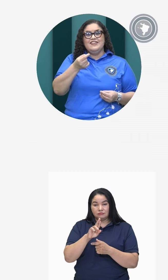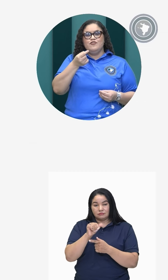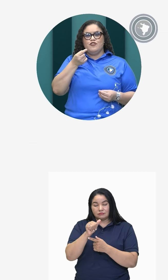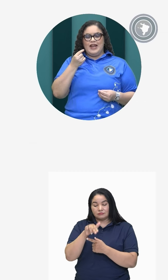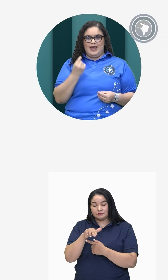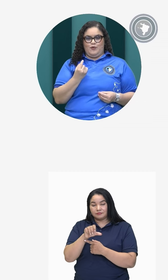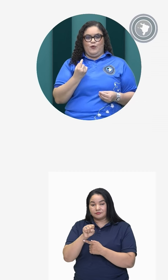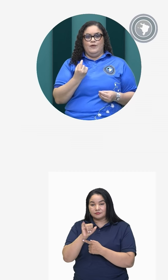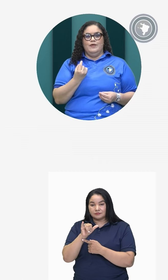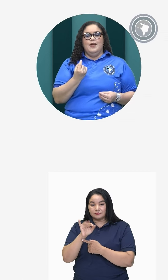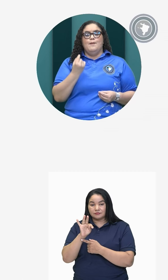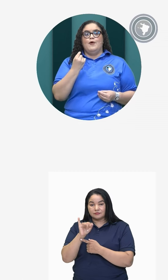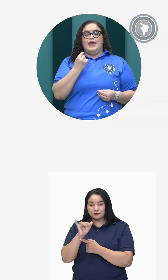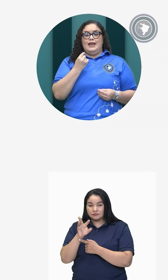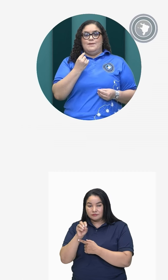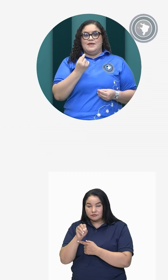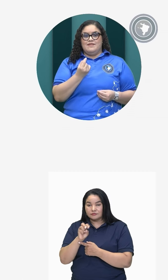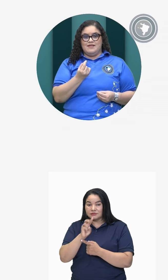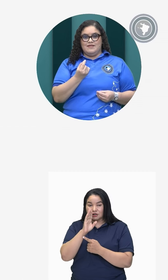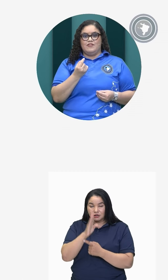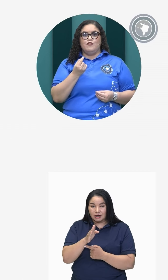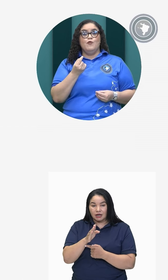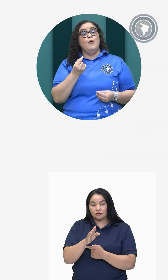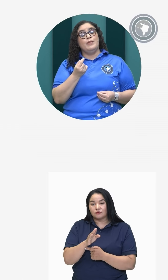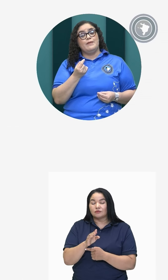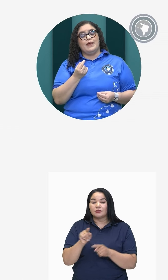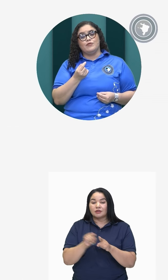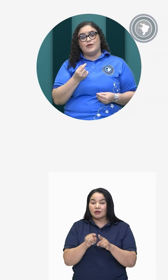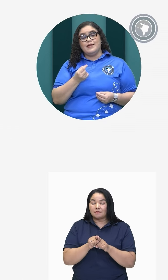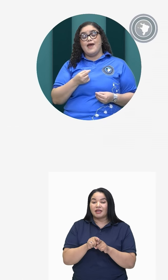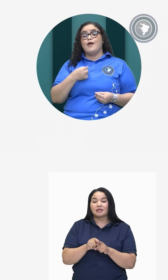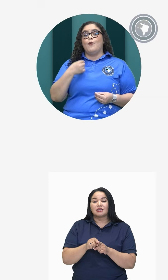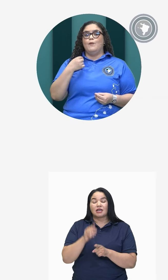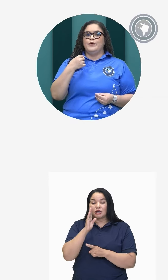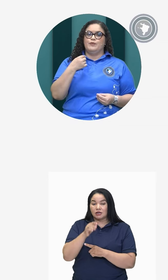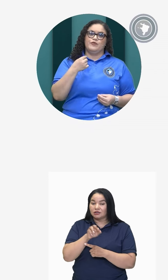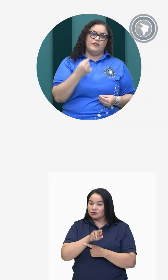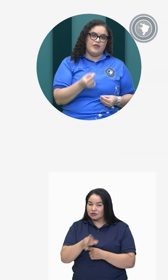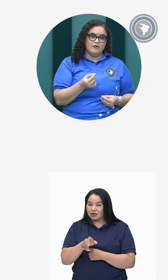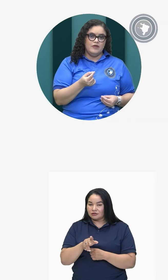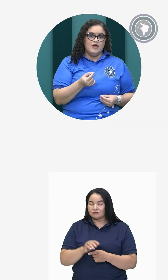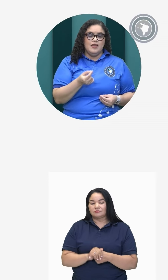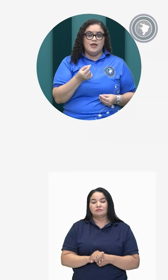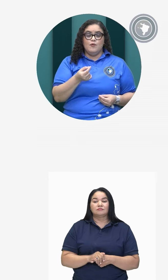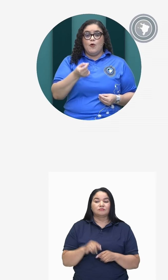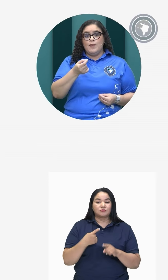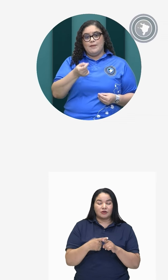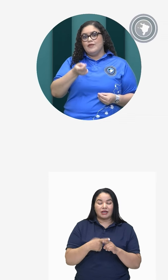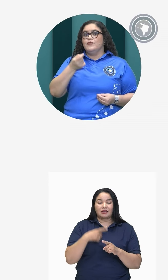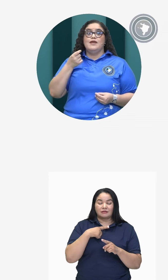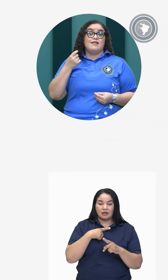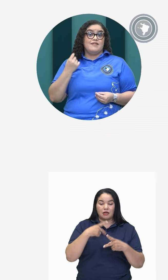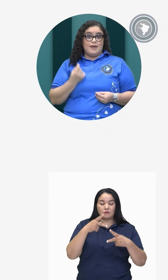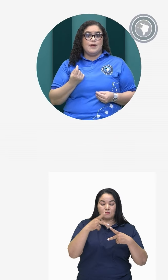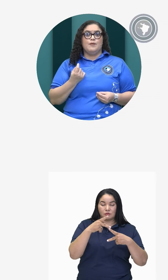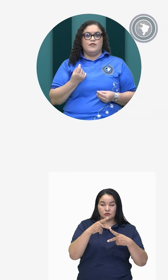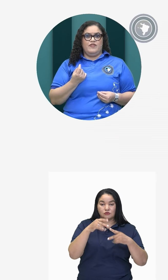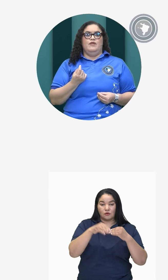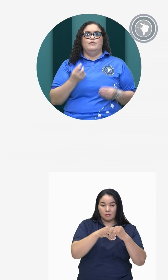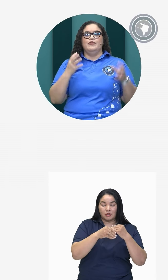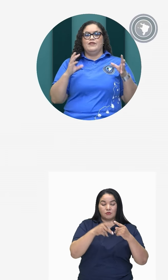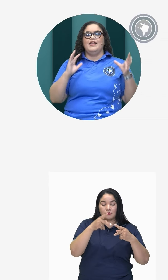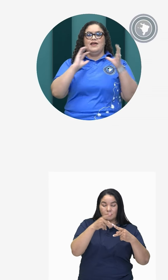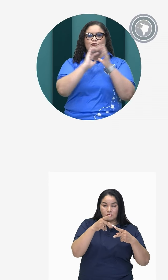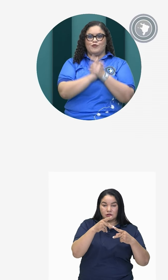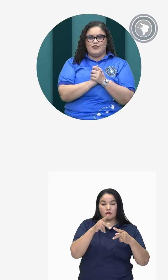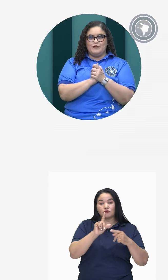e indireto, porque ele precisa de um complemento que é com preposição e um complemento que é sem